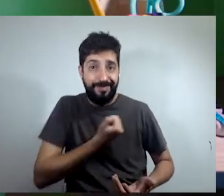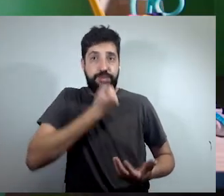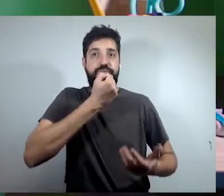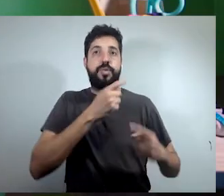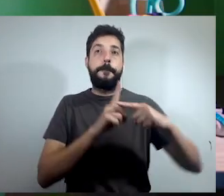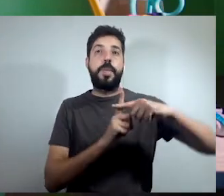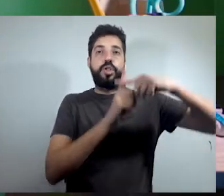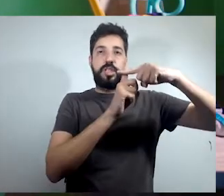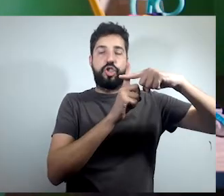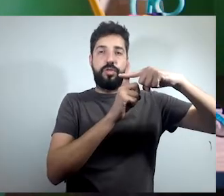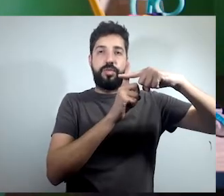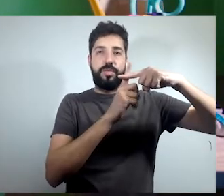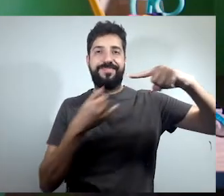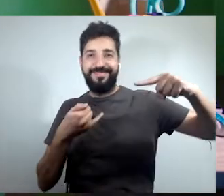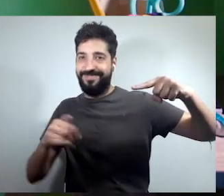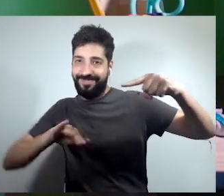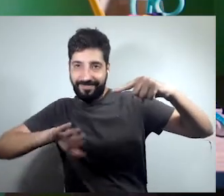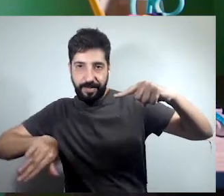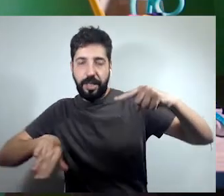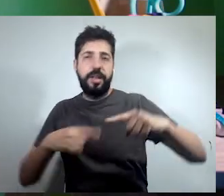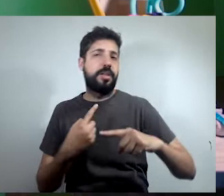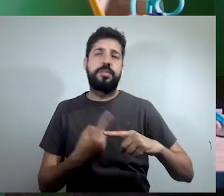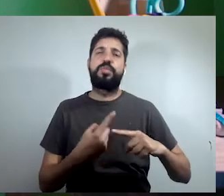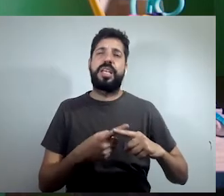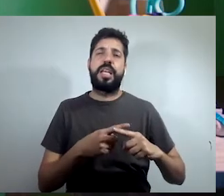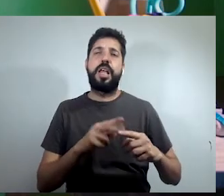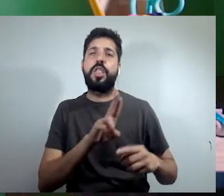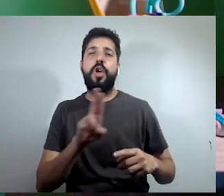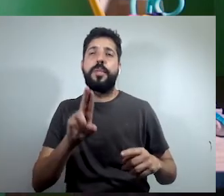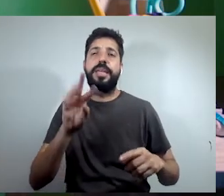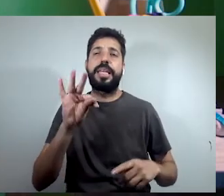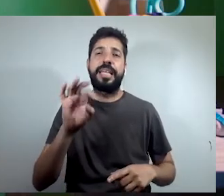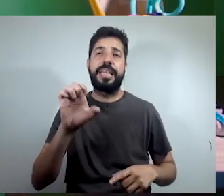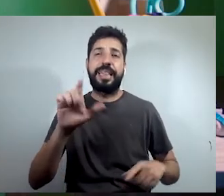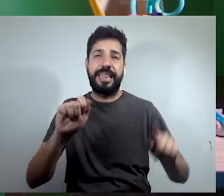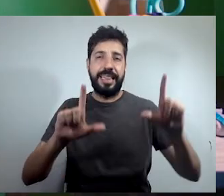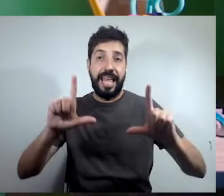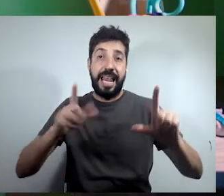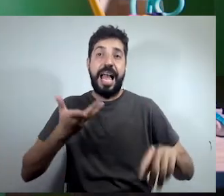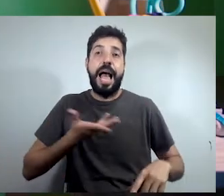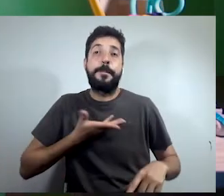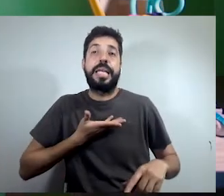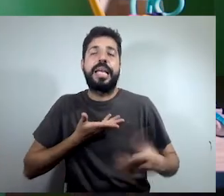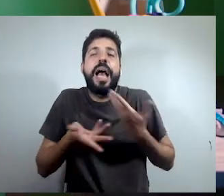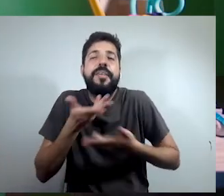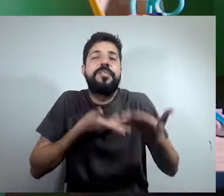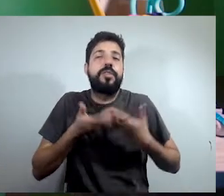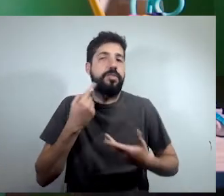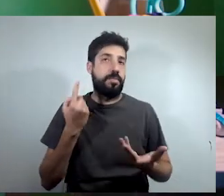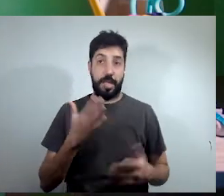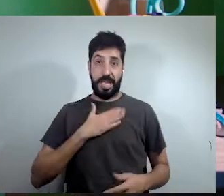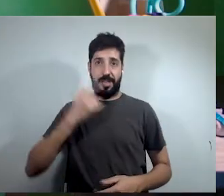que é amigável, por que vem essa ideia da tela amigável? Porque existem... Eu tive essa